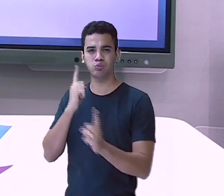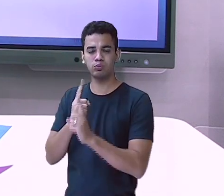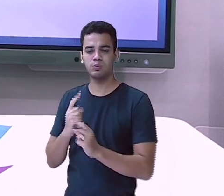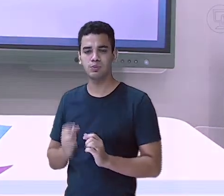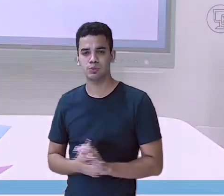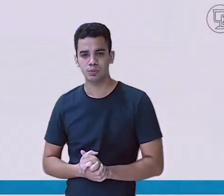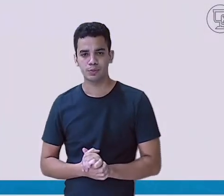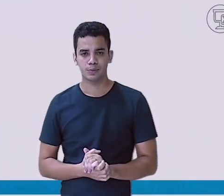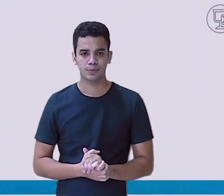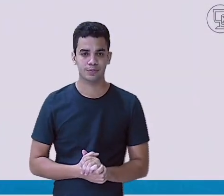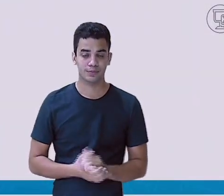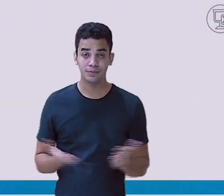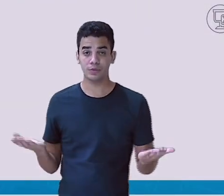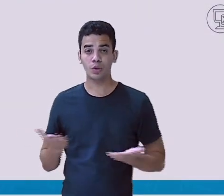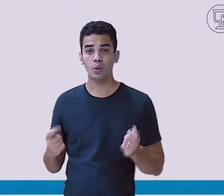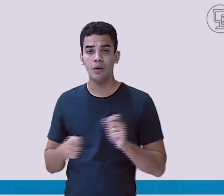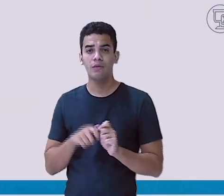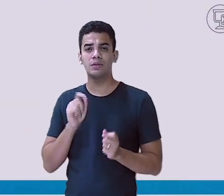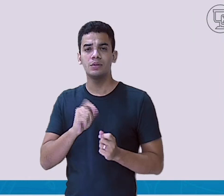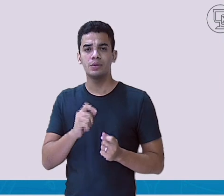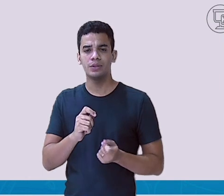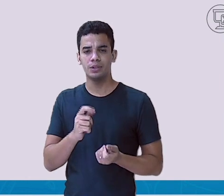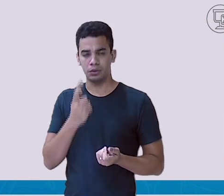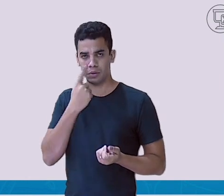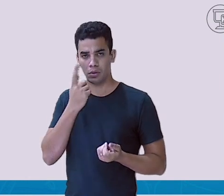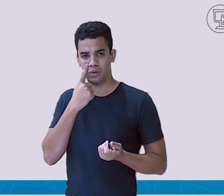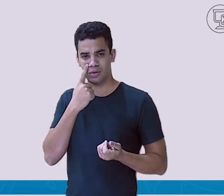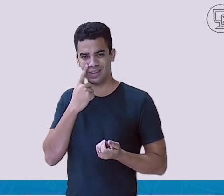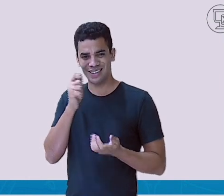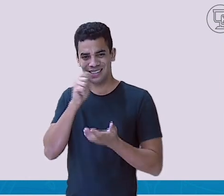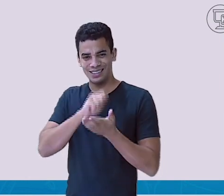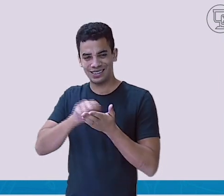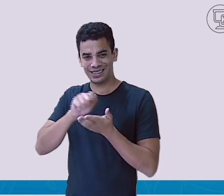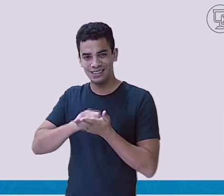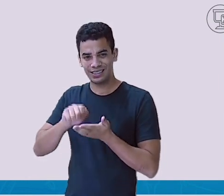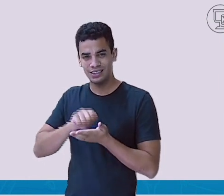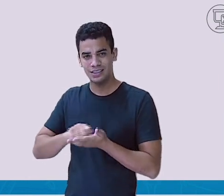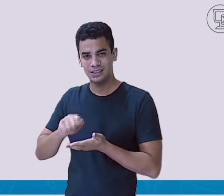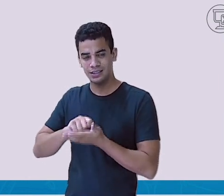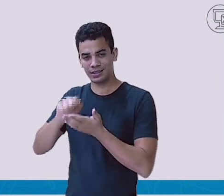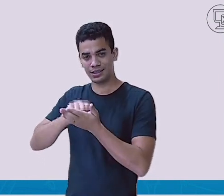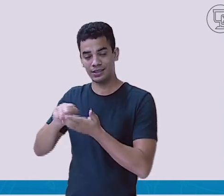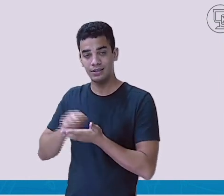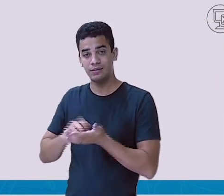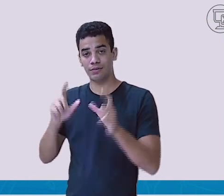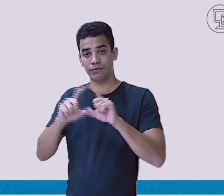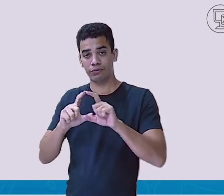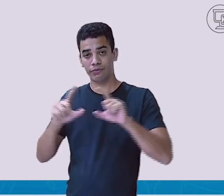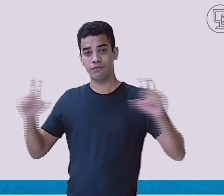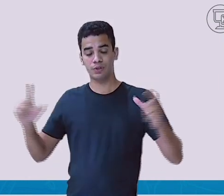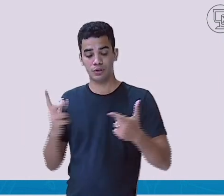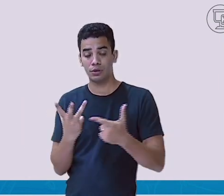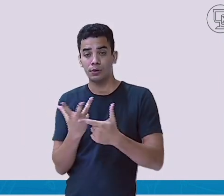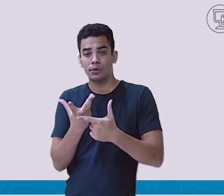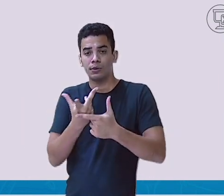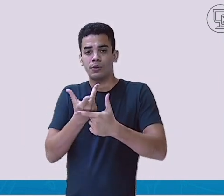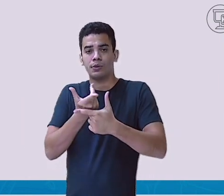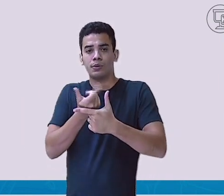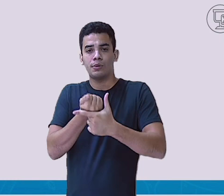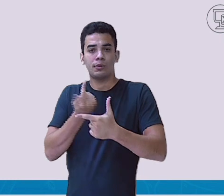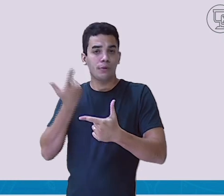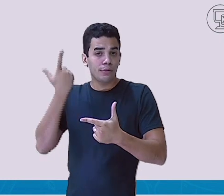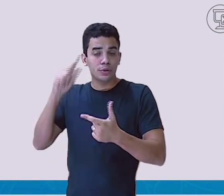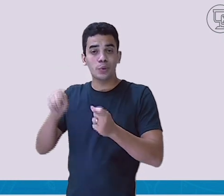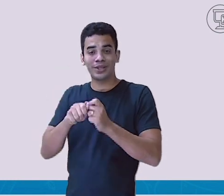Escreva a expressão algébrica que representa a área da figura a seguir. Como que eu calculo a área de uma